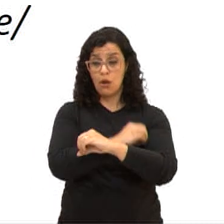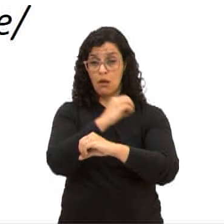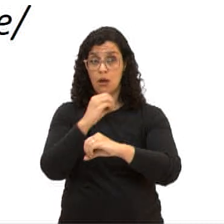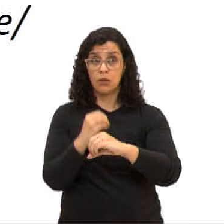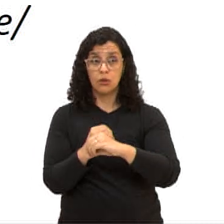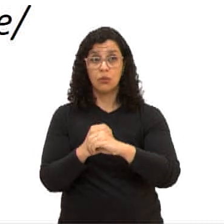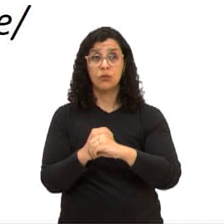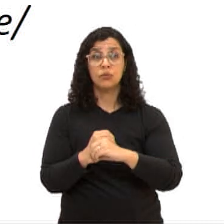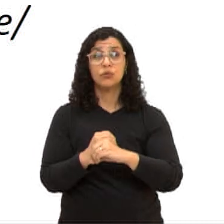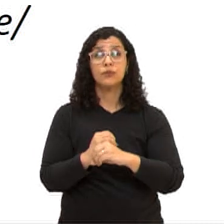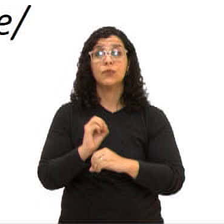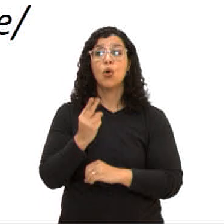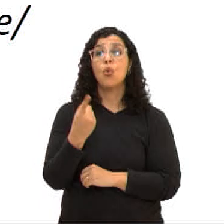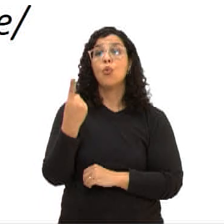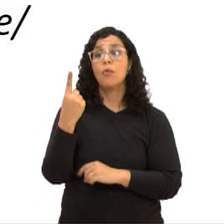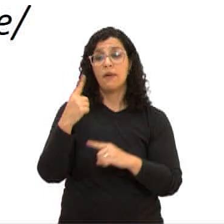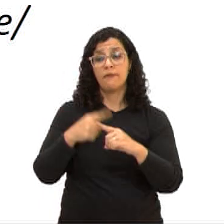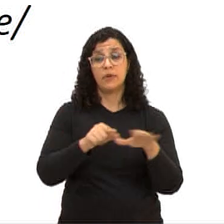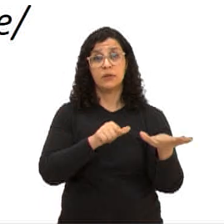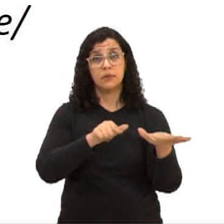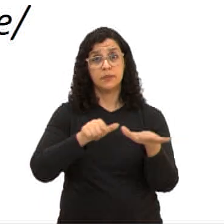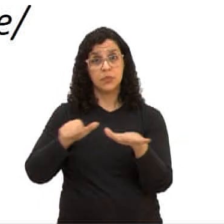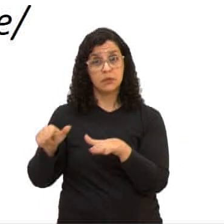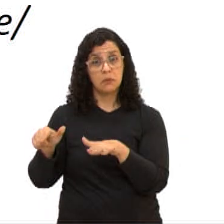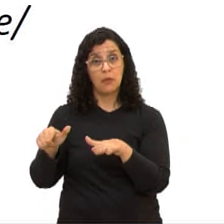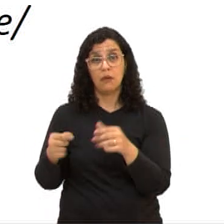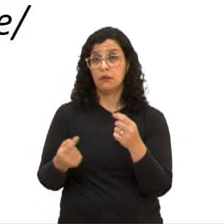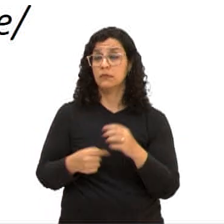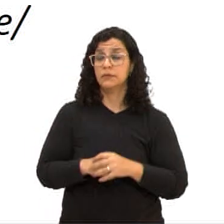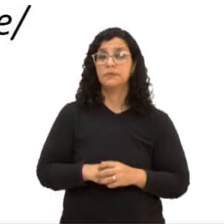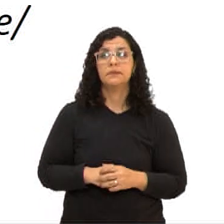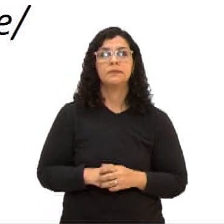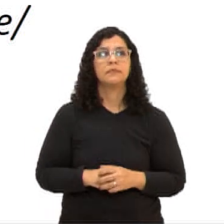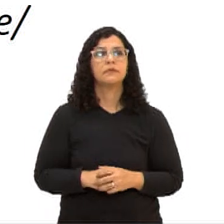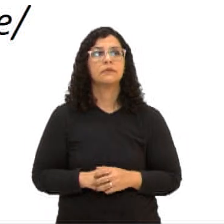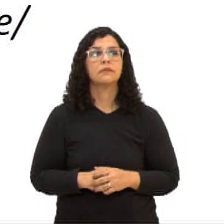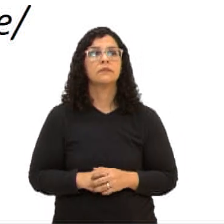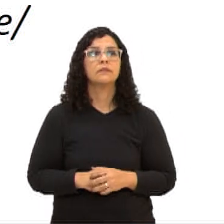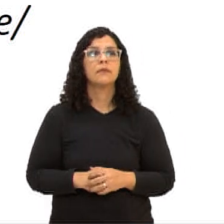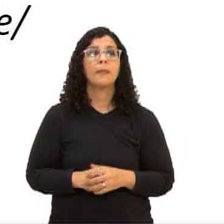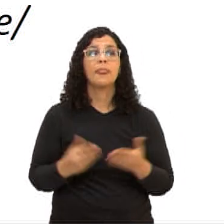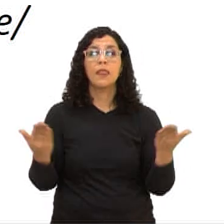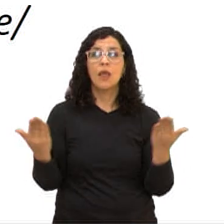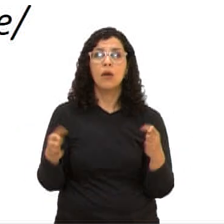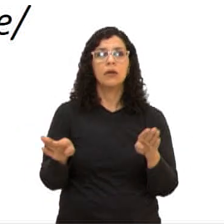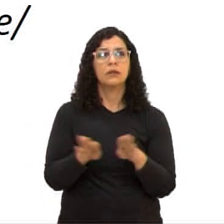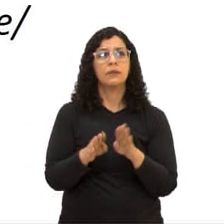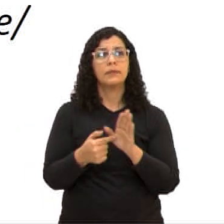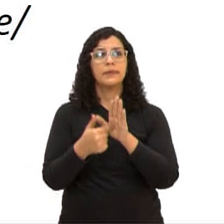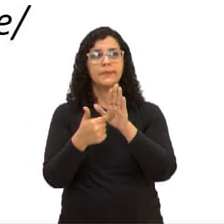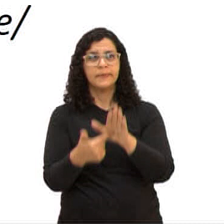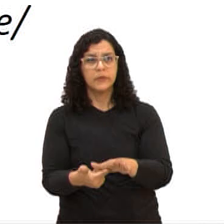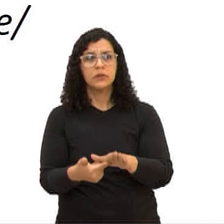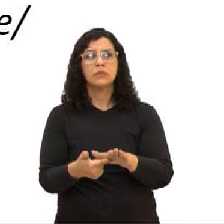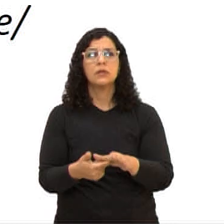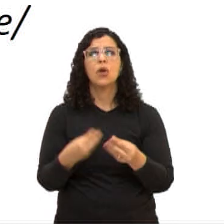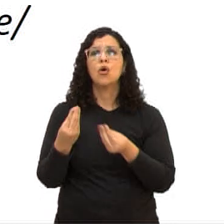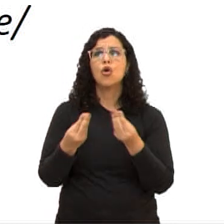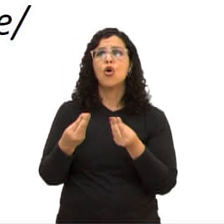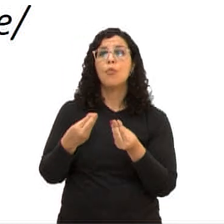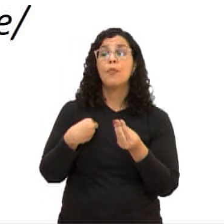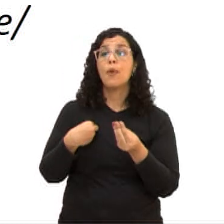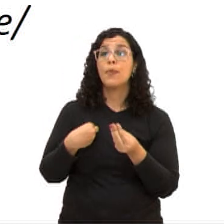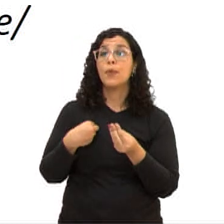ou uma vez en la semana. Então, uma vez por dia ou uma vez por semana, né? E agora, expressões para mostrar a